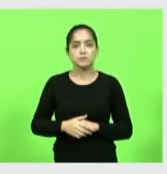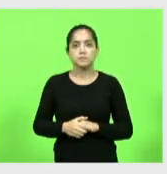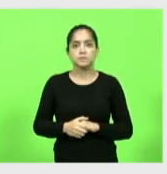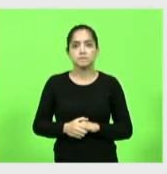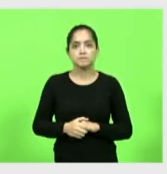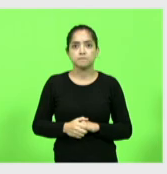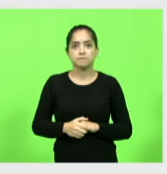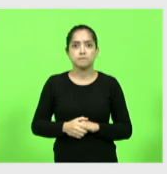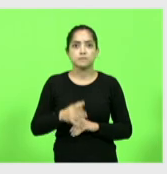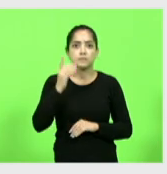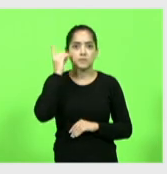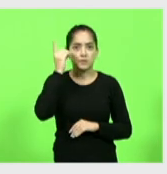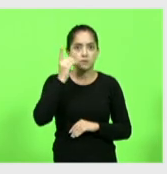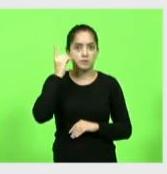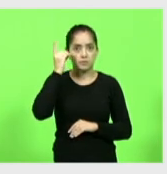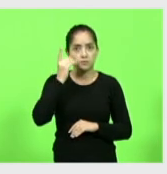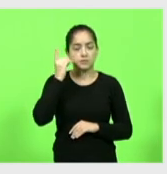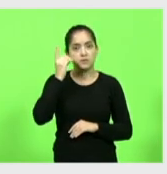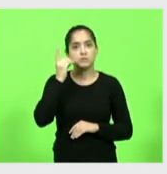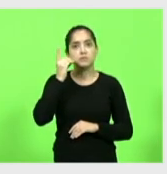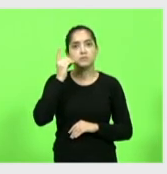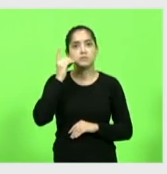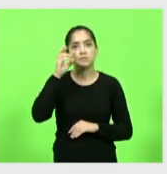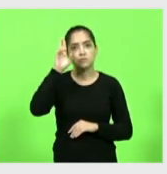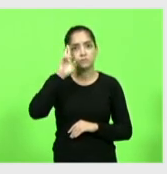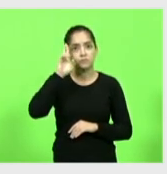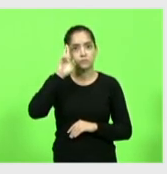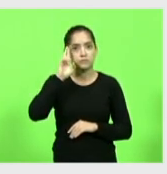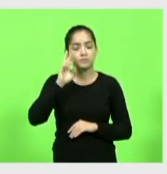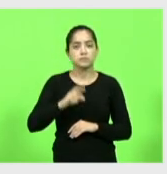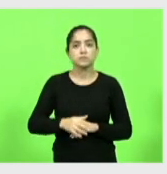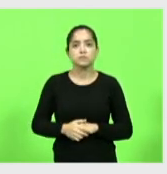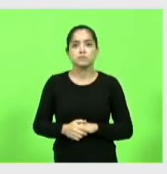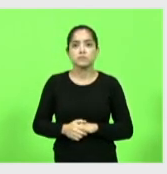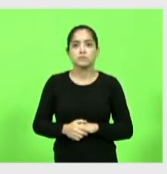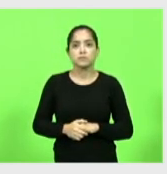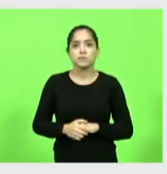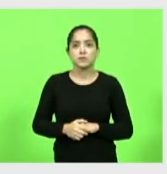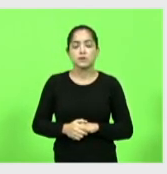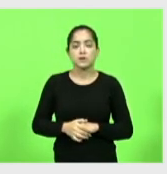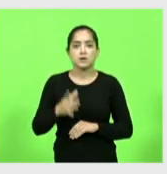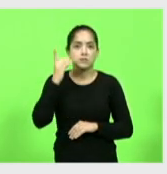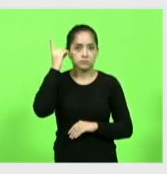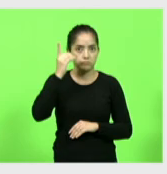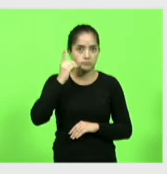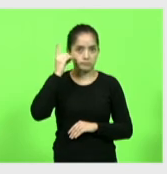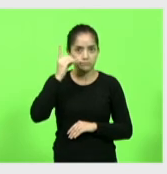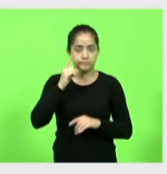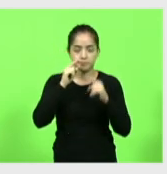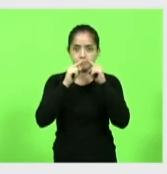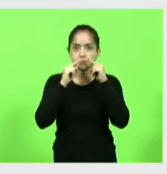Como vota o deputado Rodrigo Minotto? Voto 2, senhor presidente. Como vota o deputado Romildo Titon?